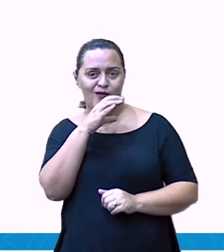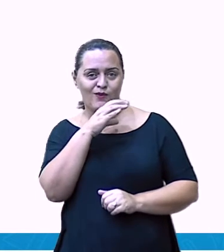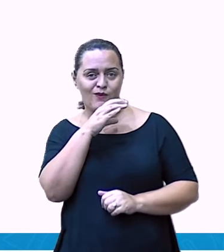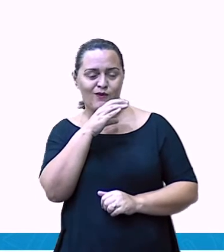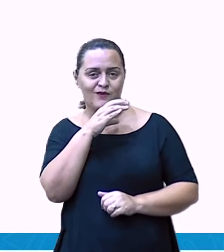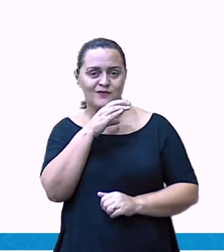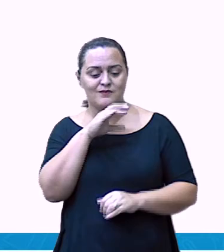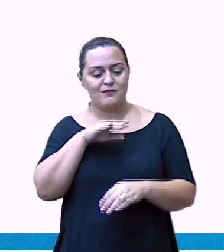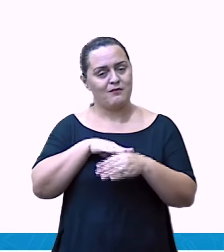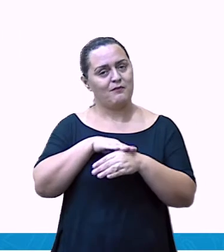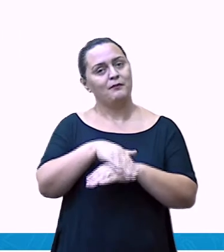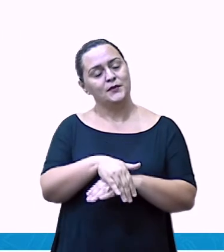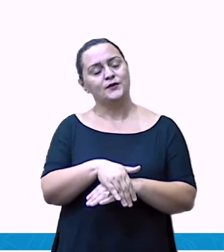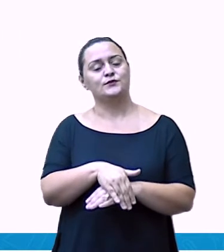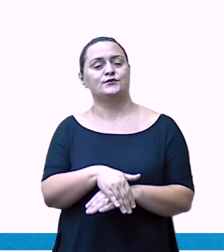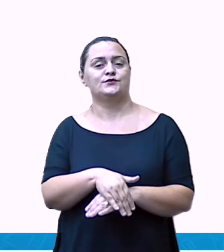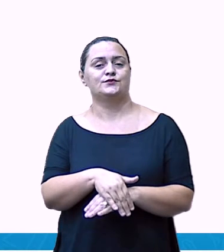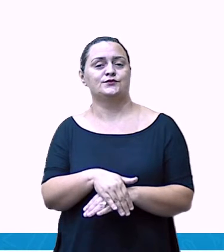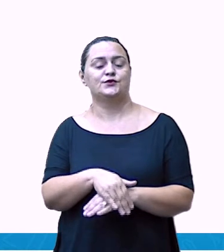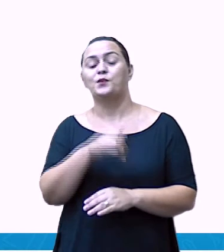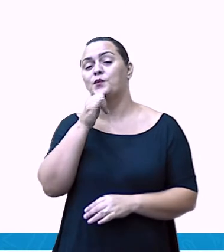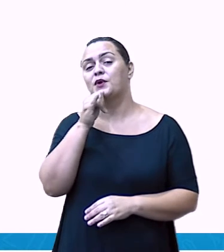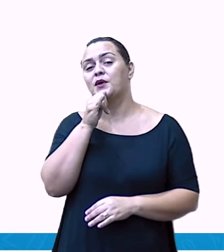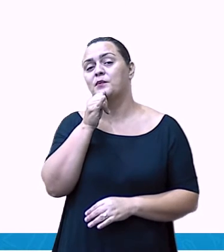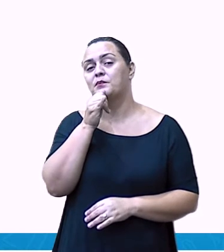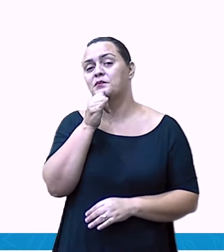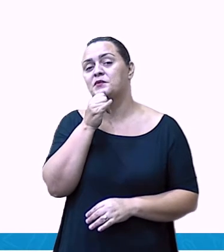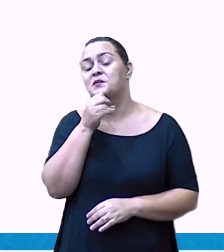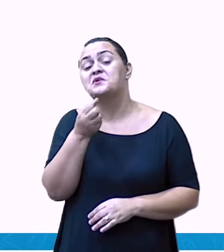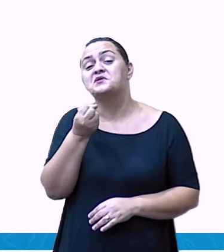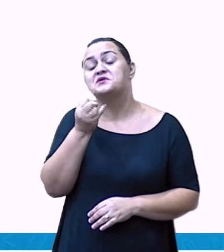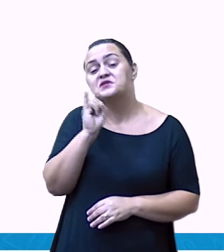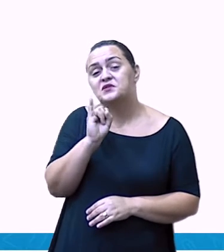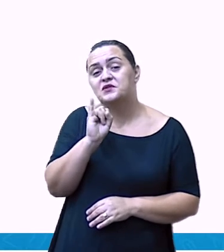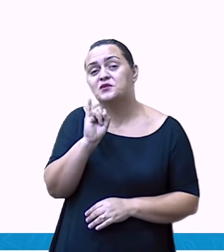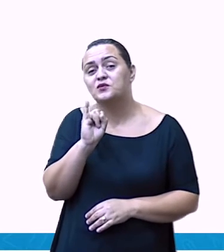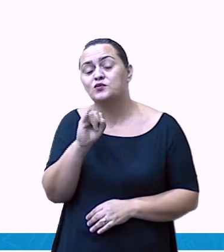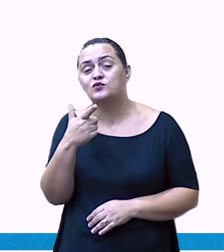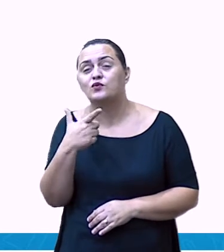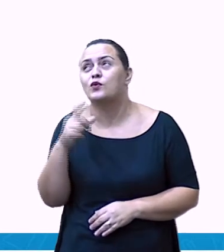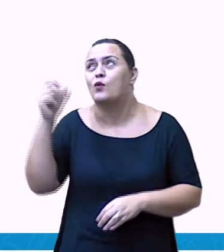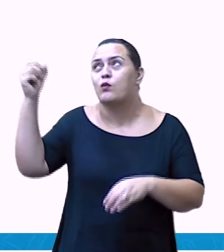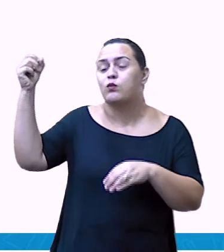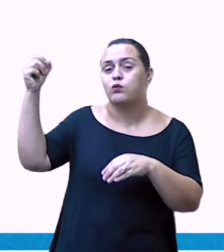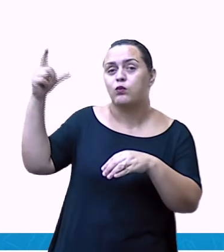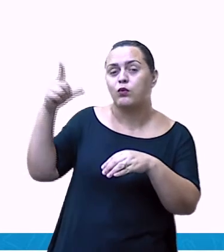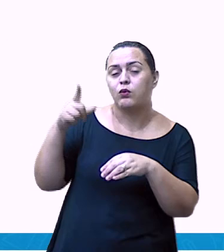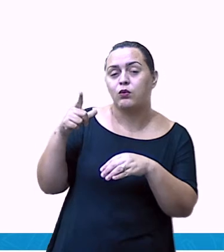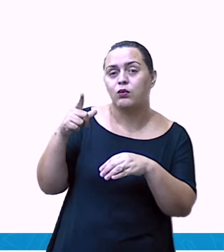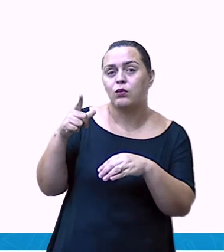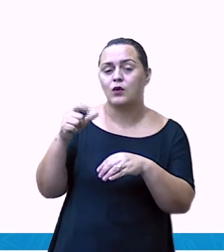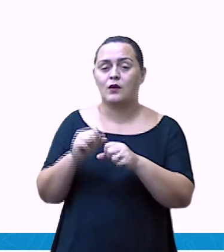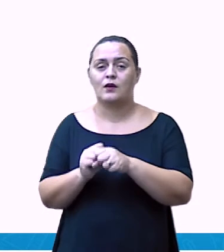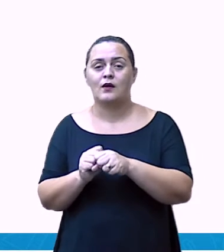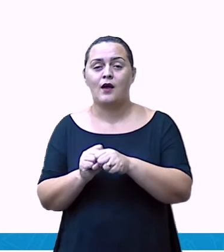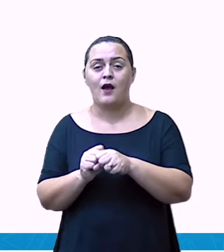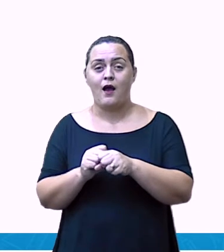Porque, do contrário, teríamos o calor de dia e à noite íamos